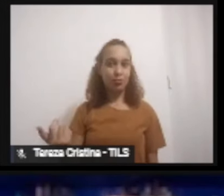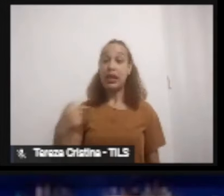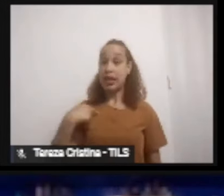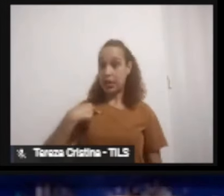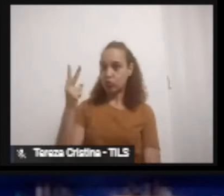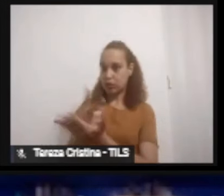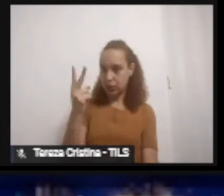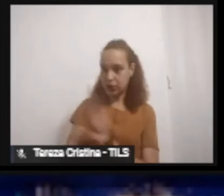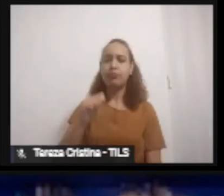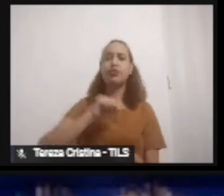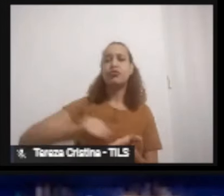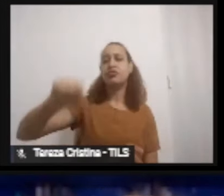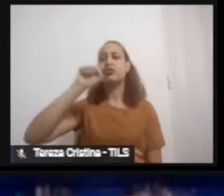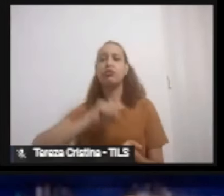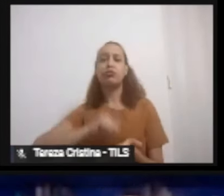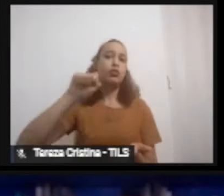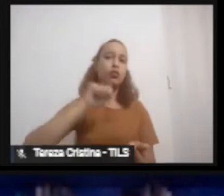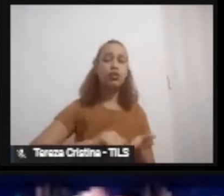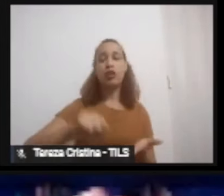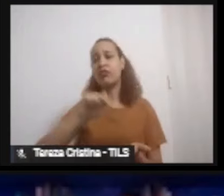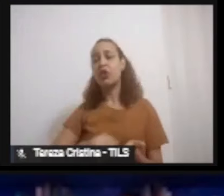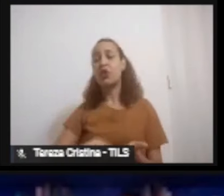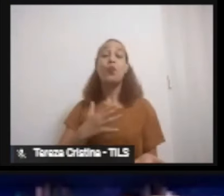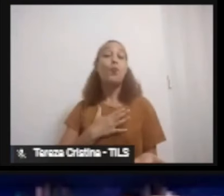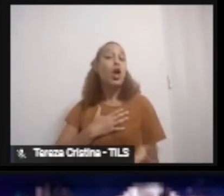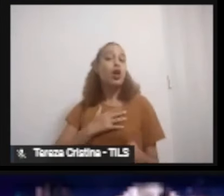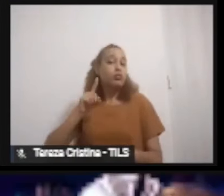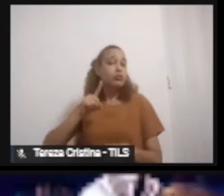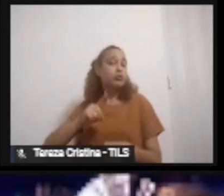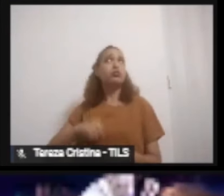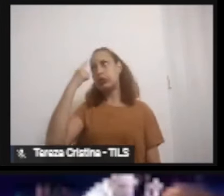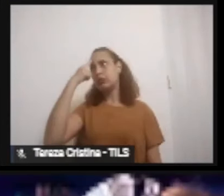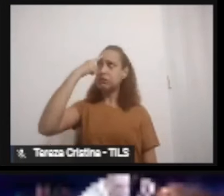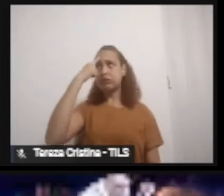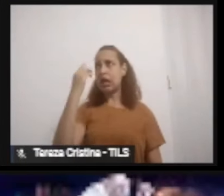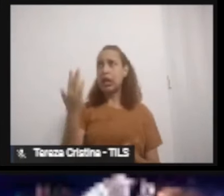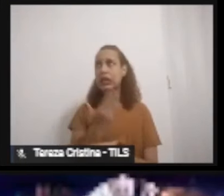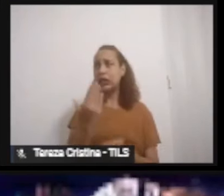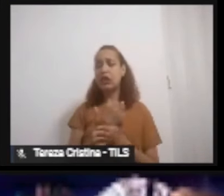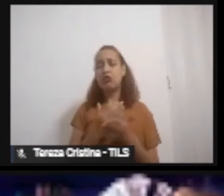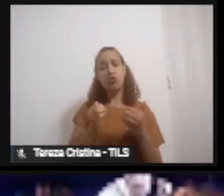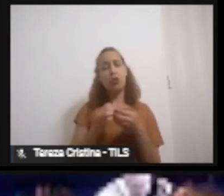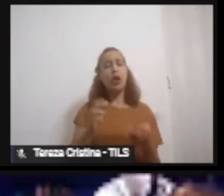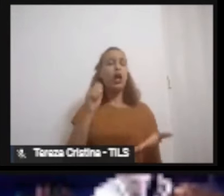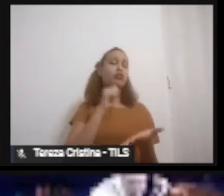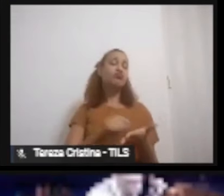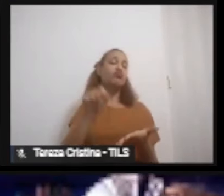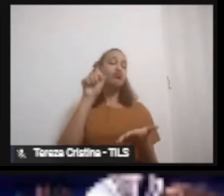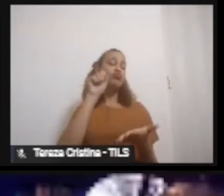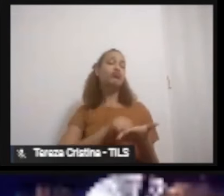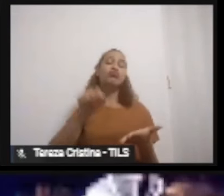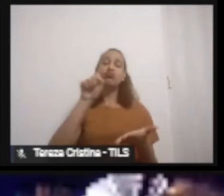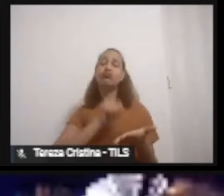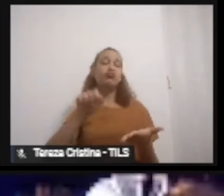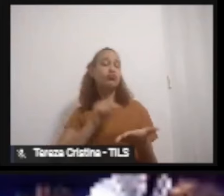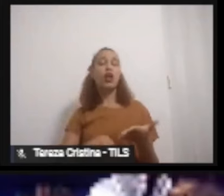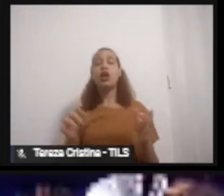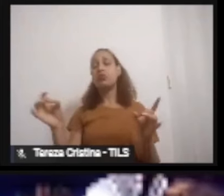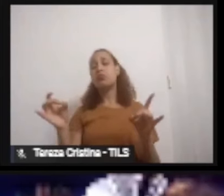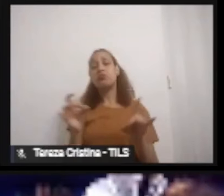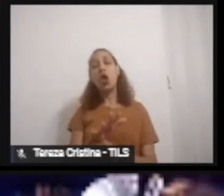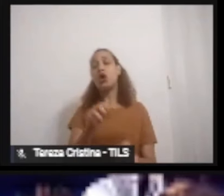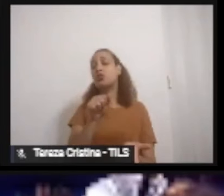meu tempo, né, de escritora. Bom, deixa eu pensar num livro e quando esse livro fica pronto, a gente publica. Então foi a primeira vez